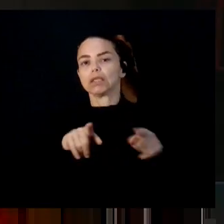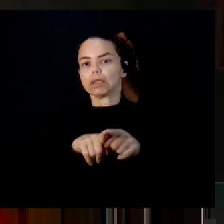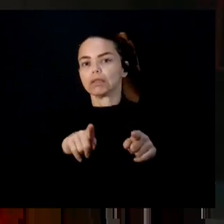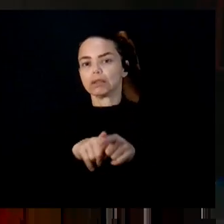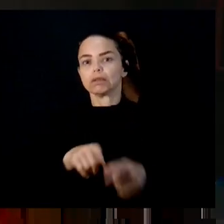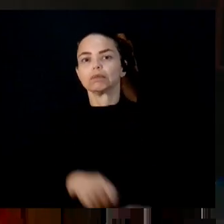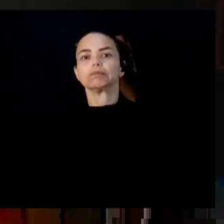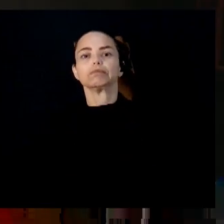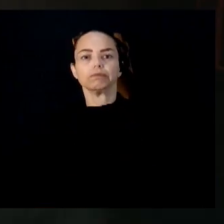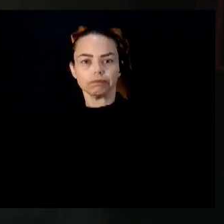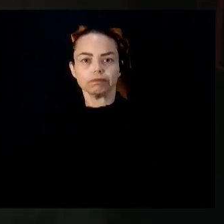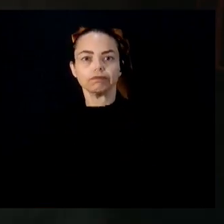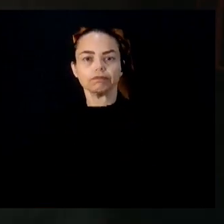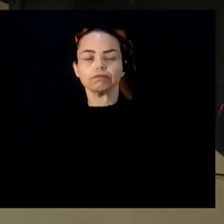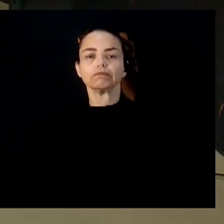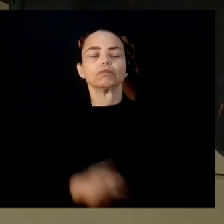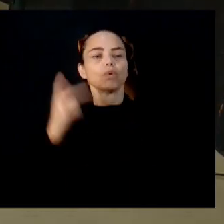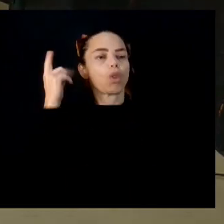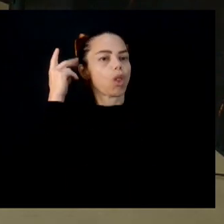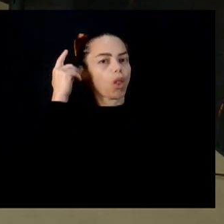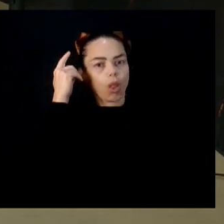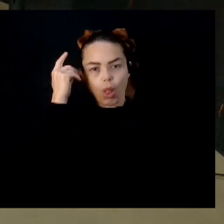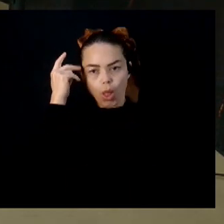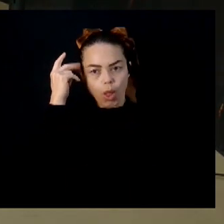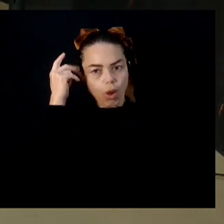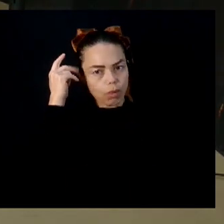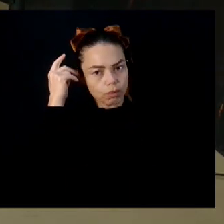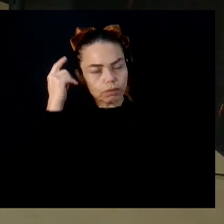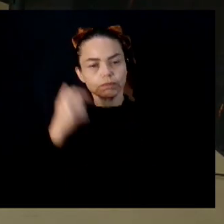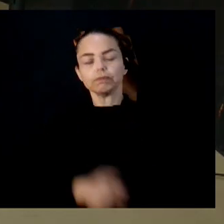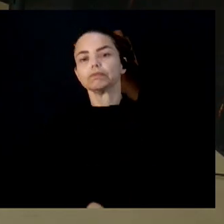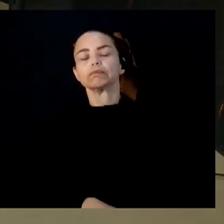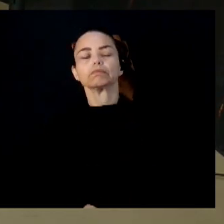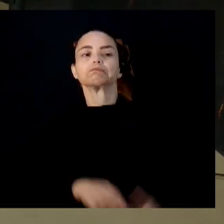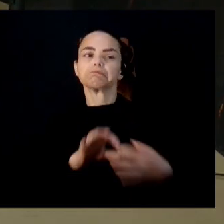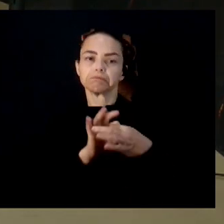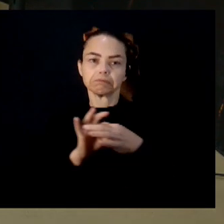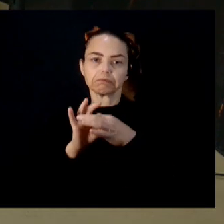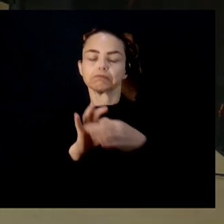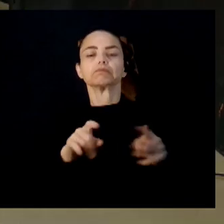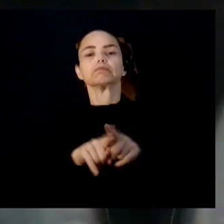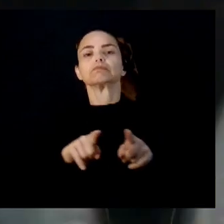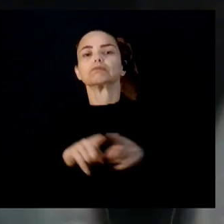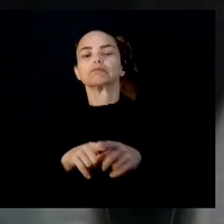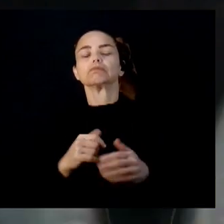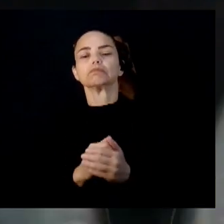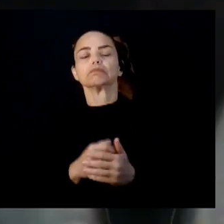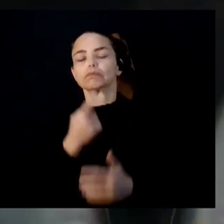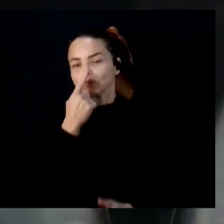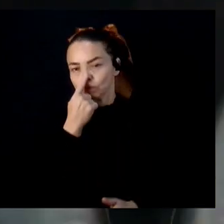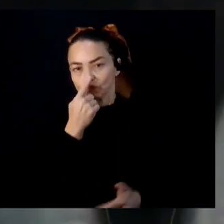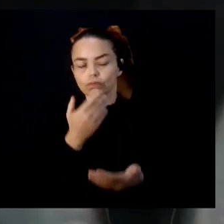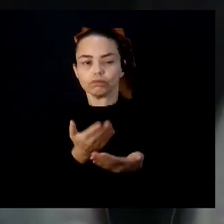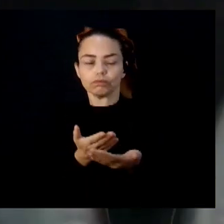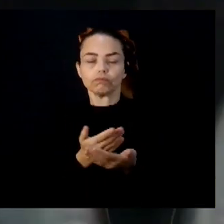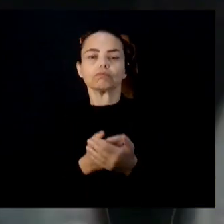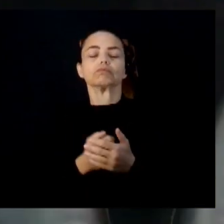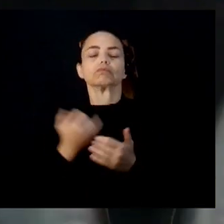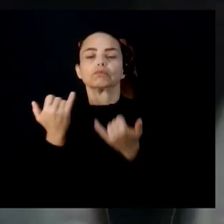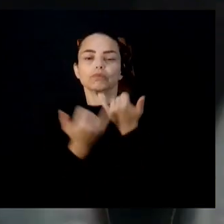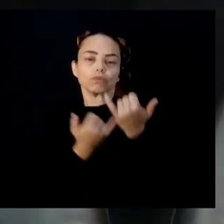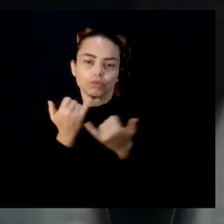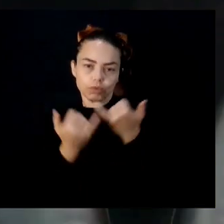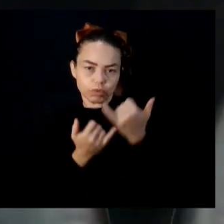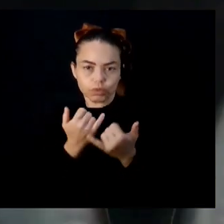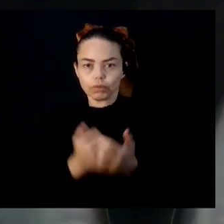que é tão comum, mas que também cria essa conexão. É, porque você vai criando intimidade, né? Eu brinco, né? Quando a gente